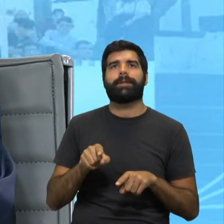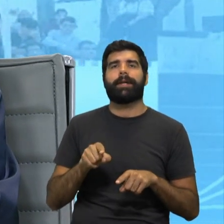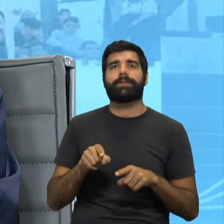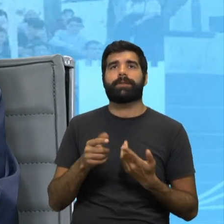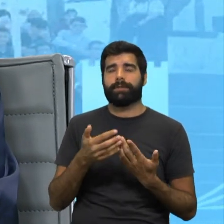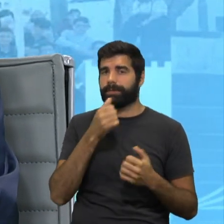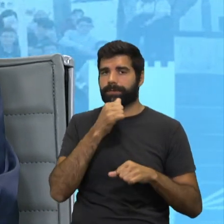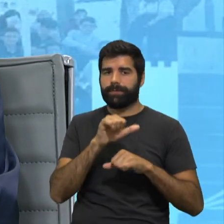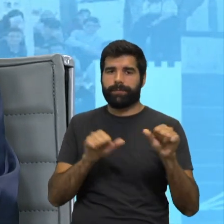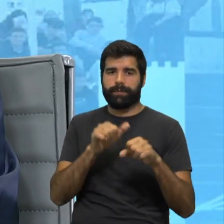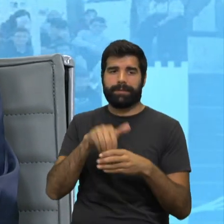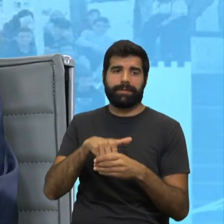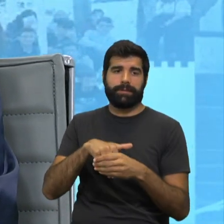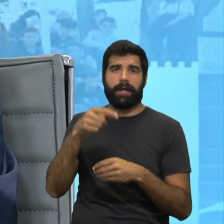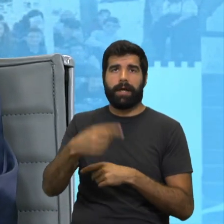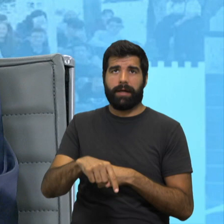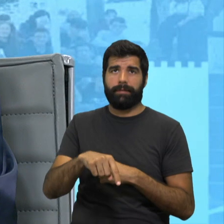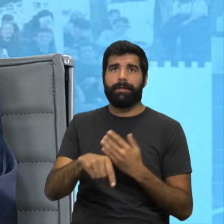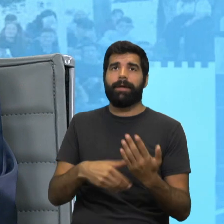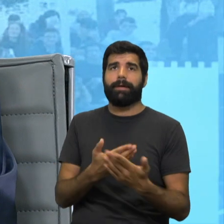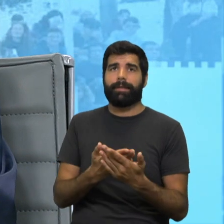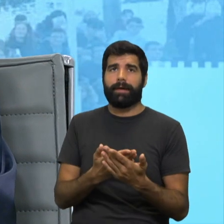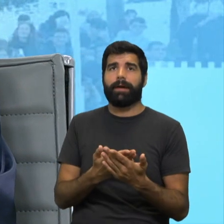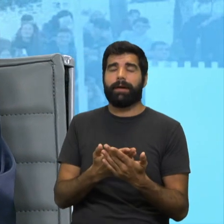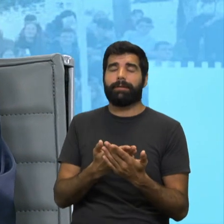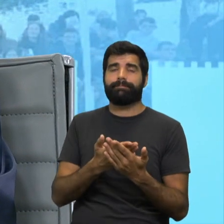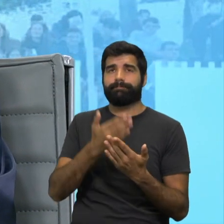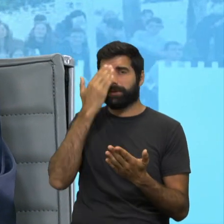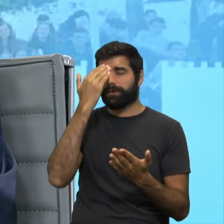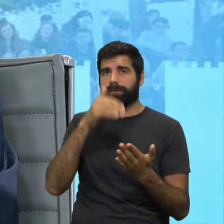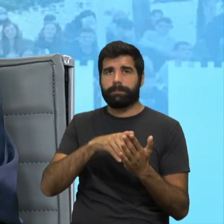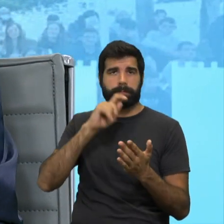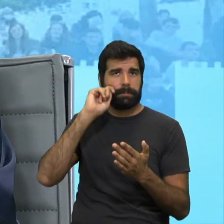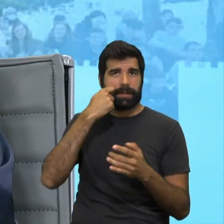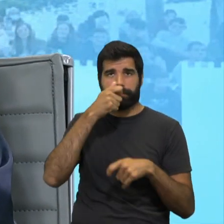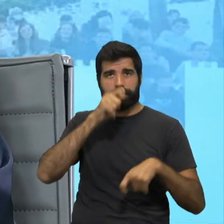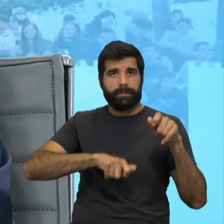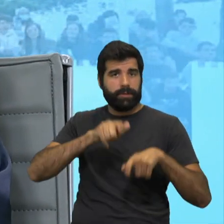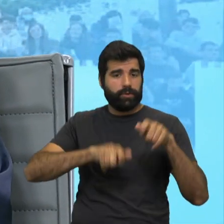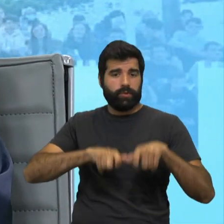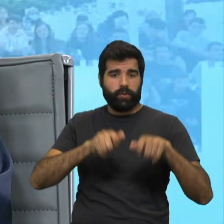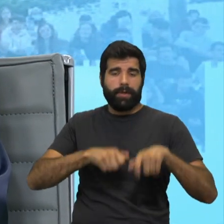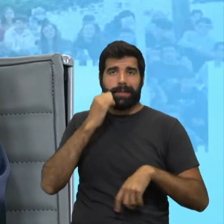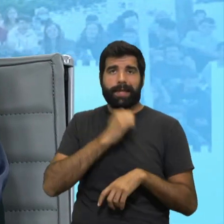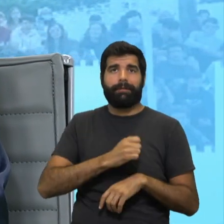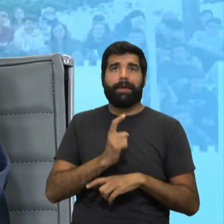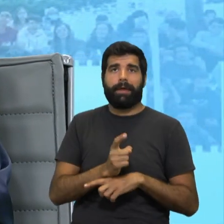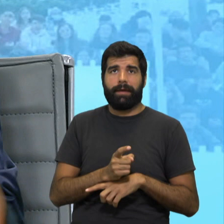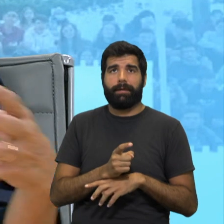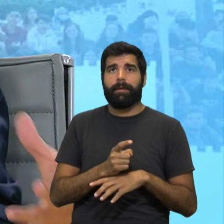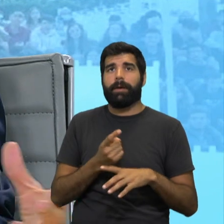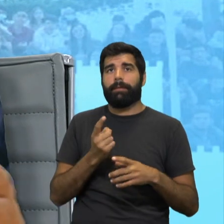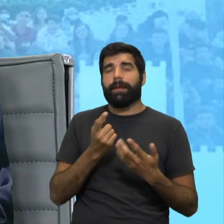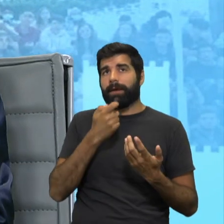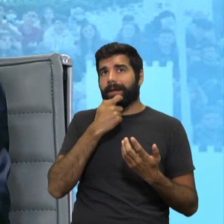regime autoritário tem trazido consequências gravíssimas para a população, principalmente para aqueles que não fazem parte